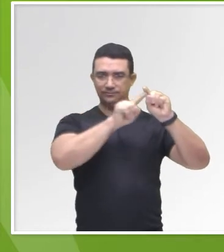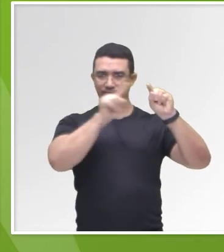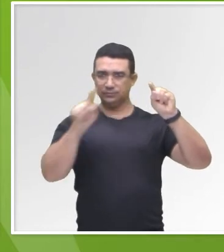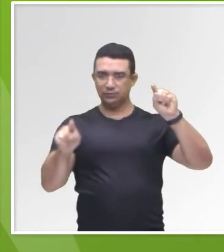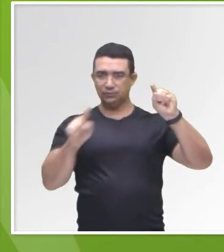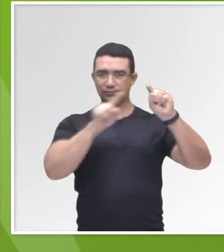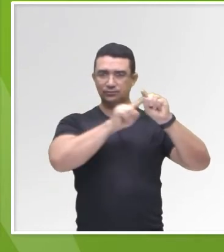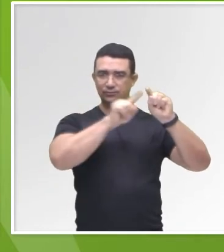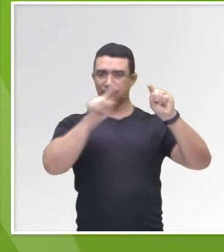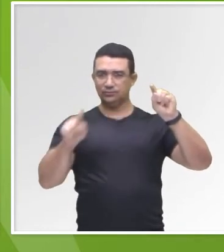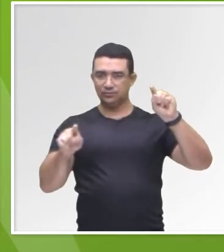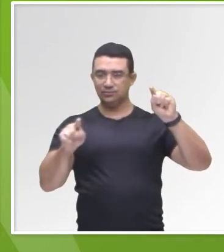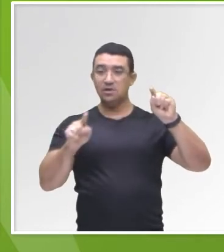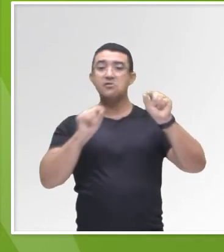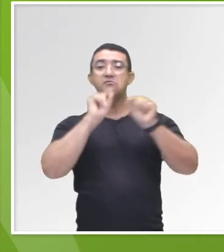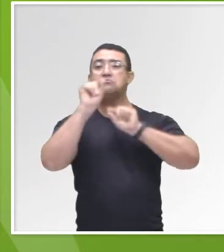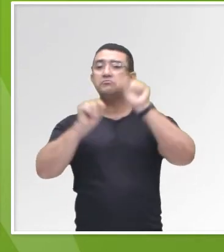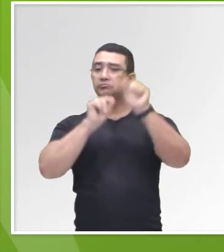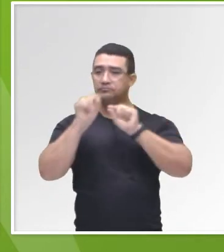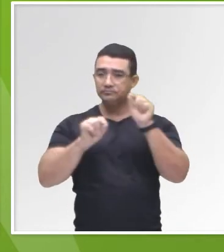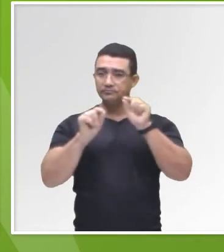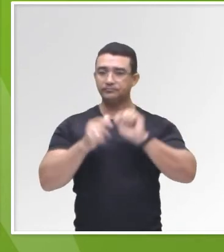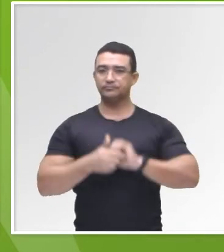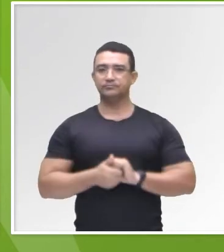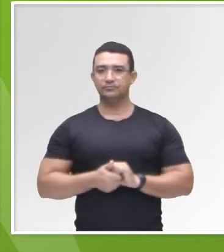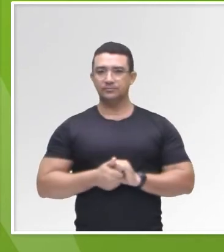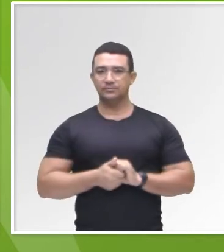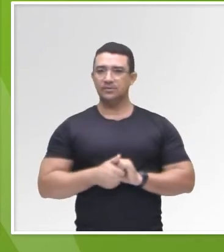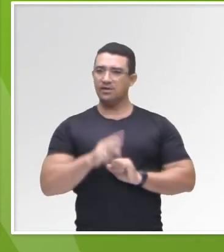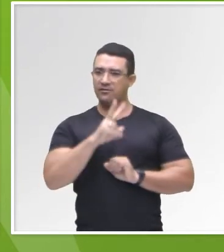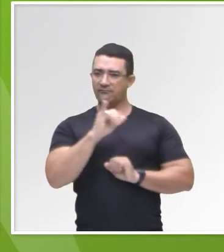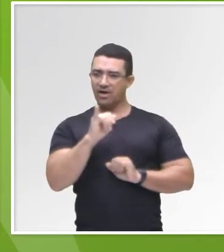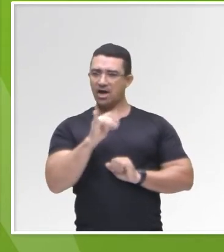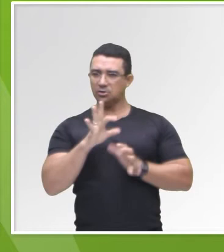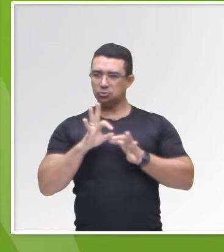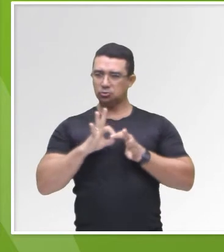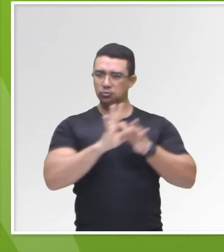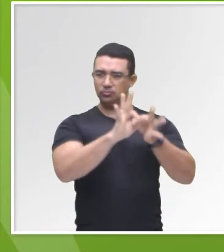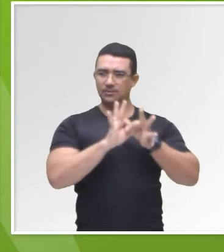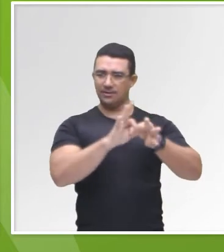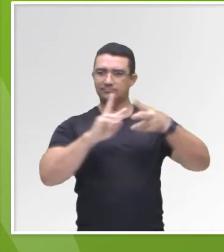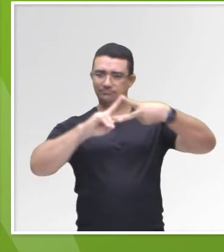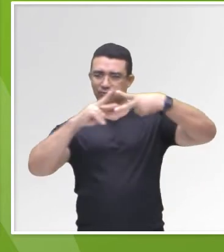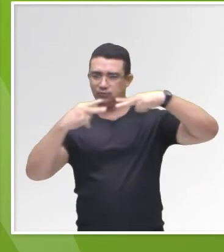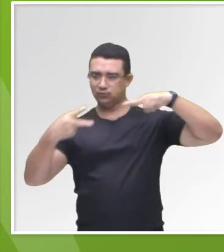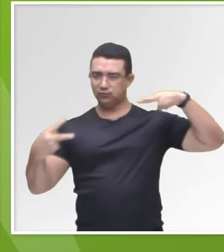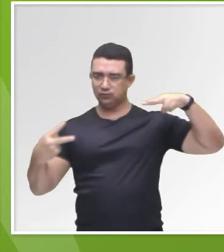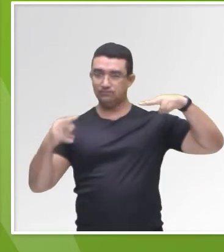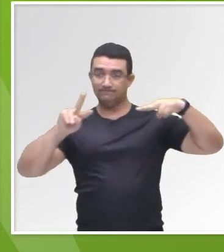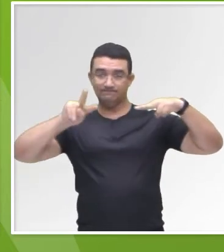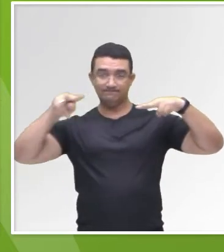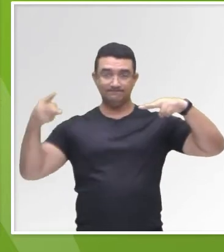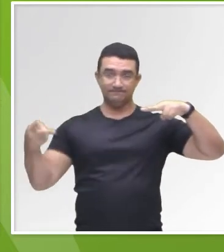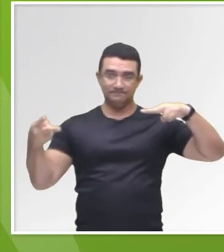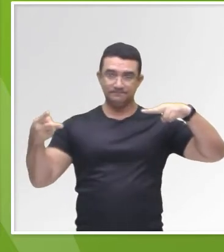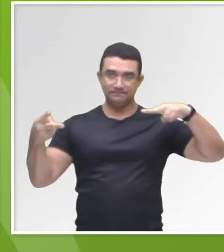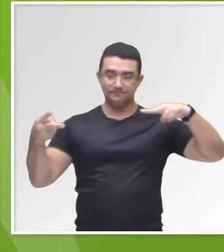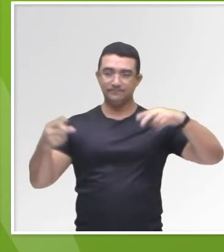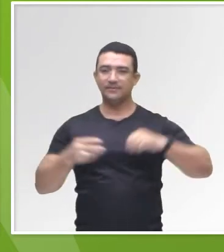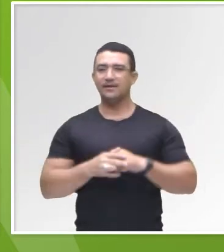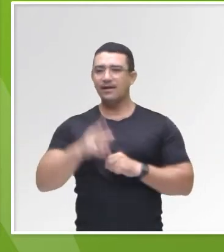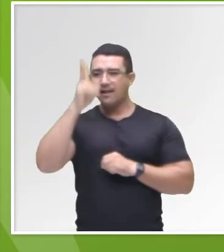migrando, vão fazendo essa migração aí dos cromossomos duplicados. Então, aqueles cromossomos que a gente